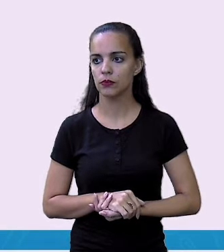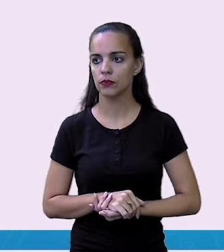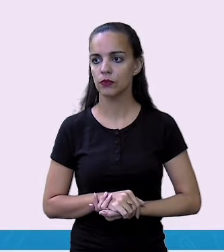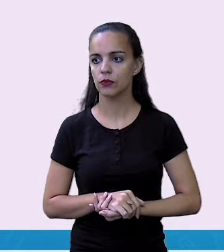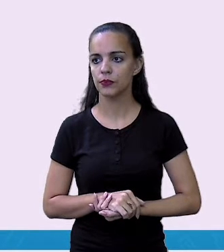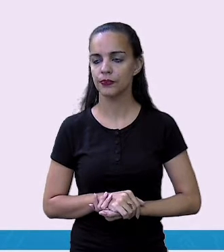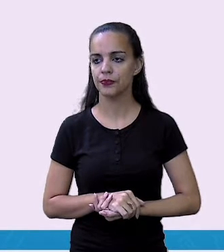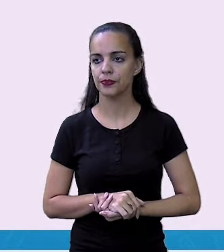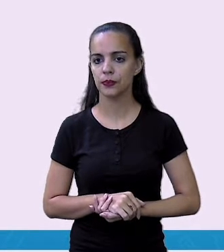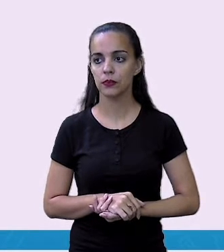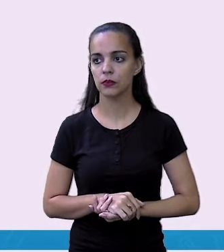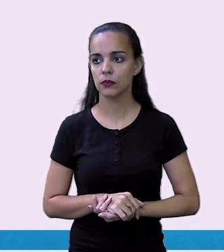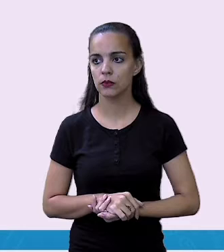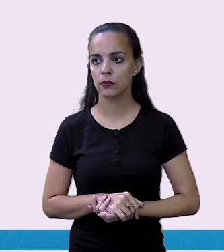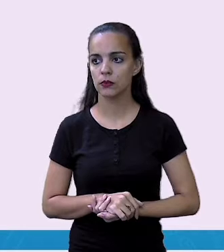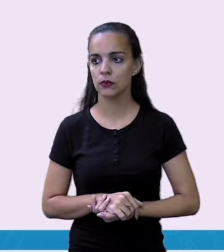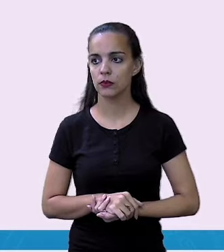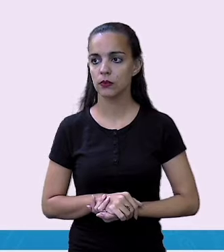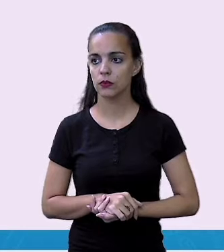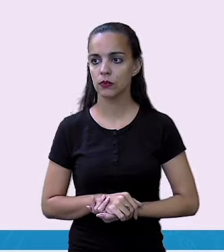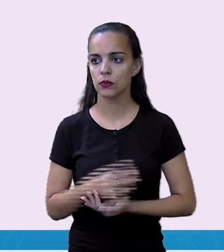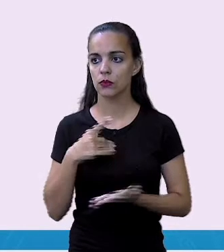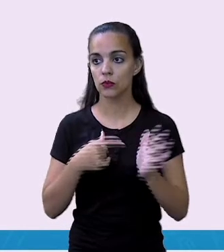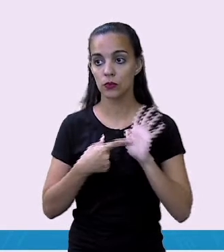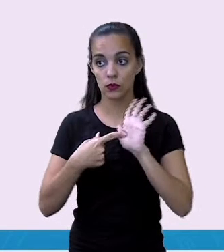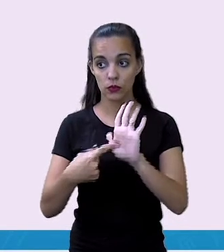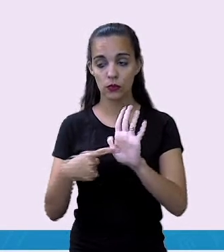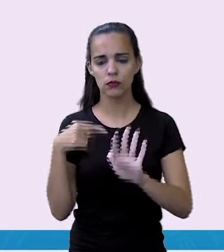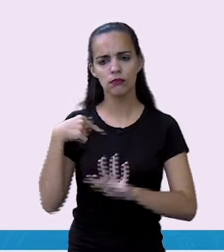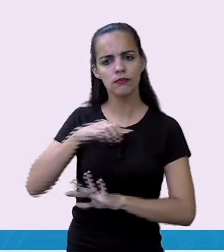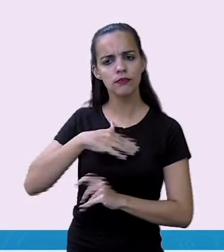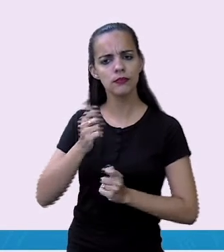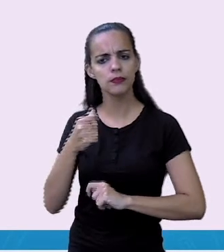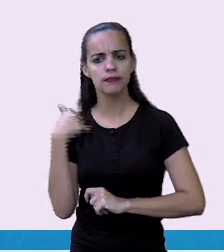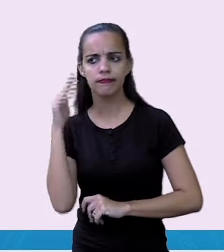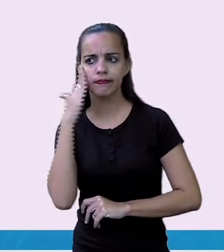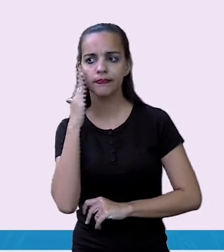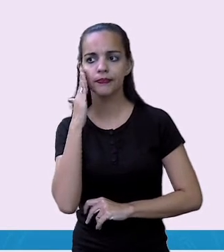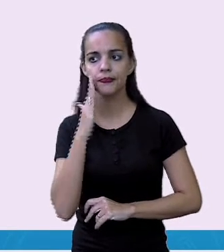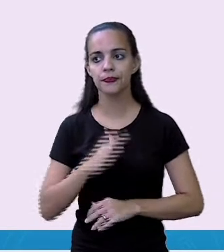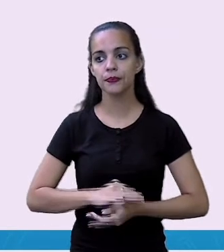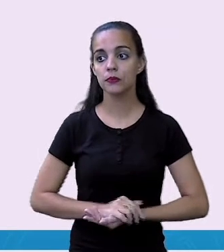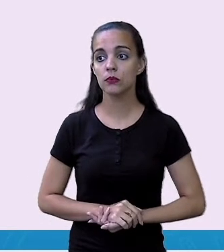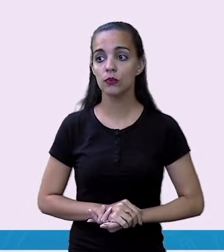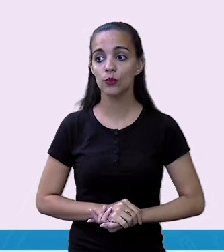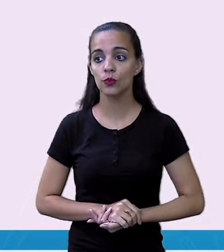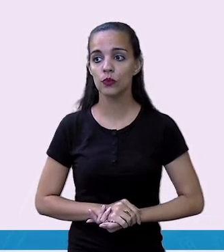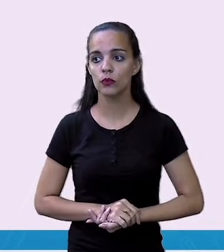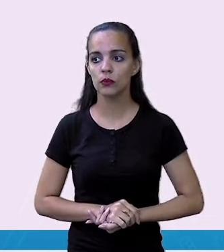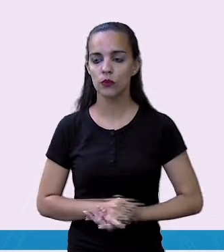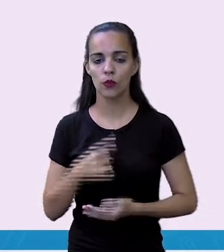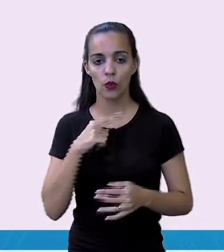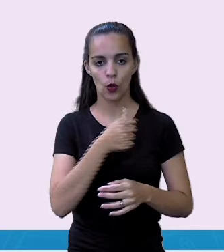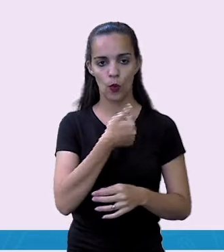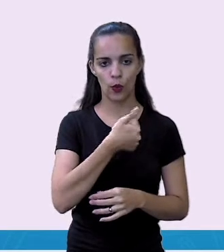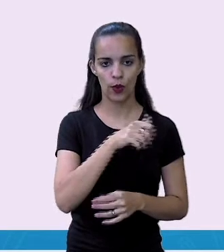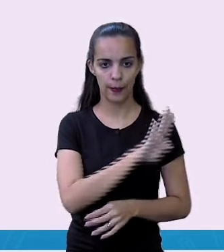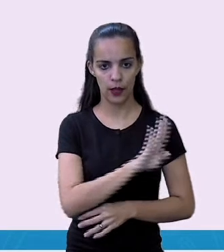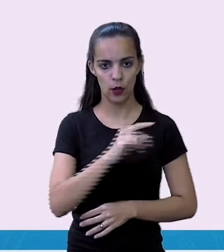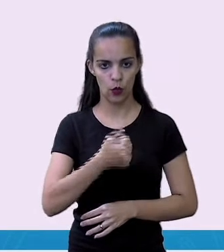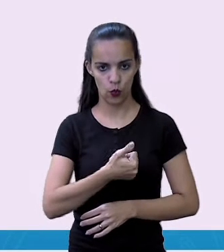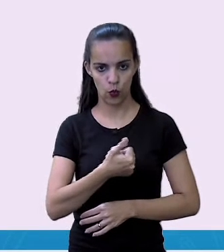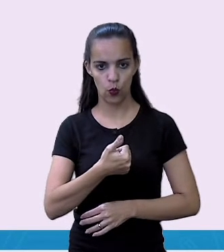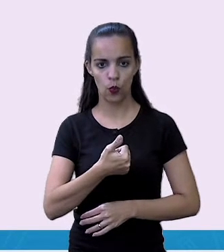trabalhar com o mesmo ângulo aqui, que eu quis identificar por ser menor, mas os ângulos são iguais. Então, o ângulo 1 igual ao